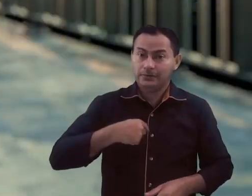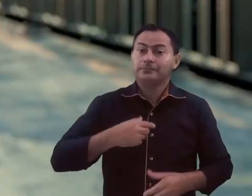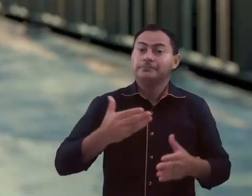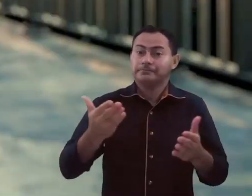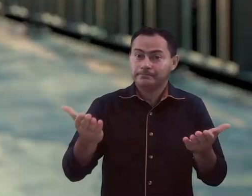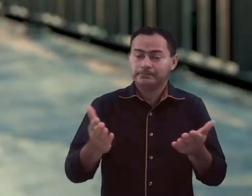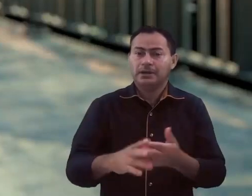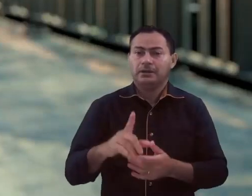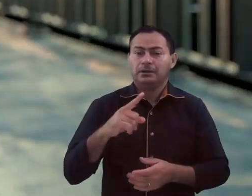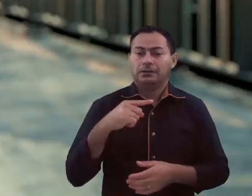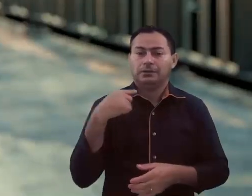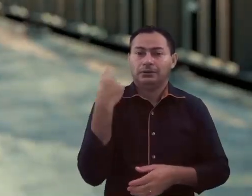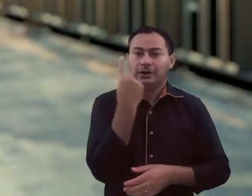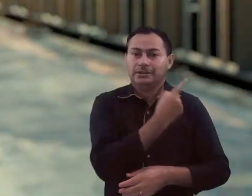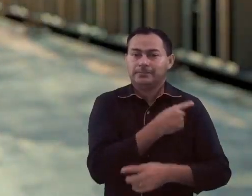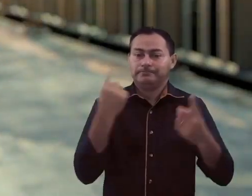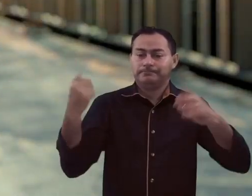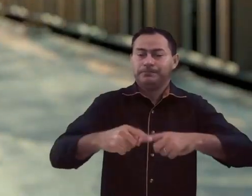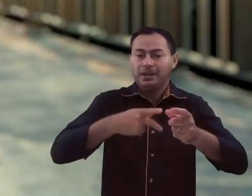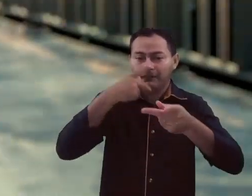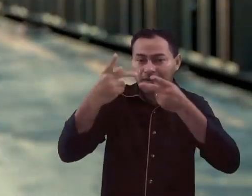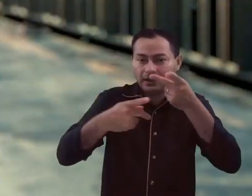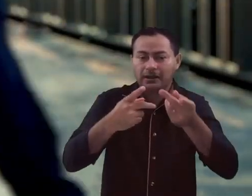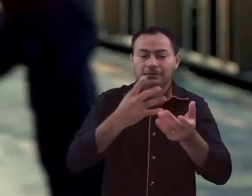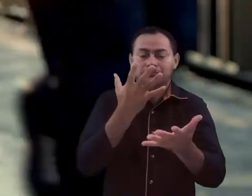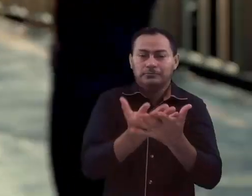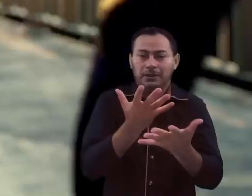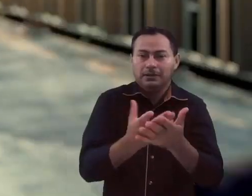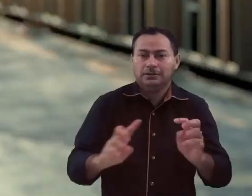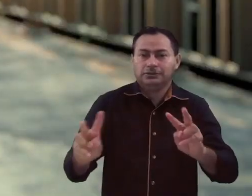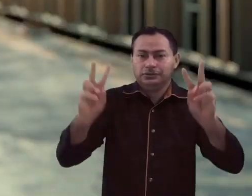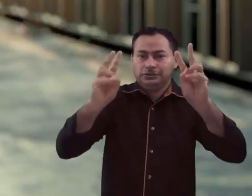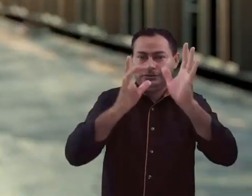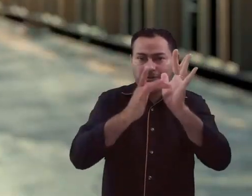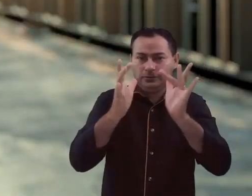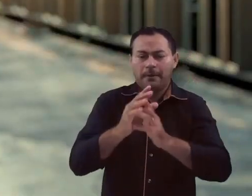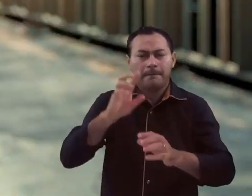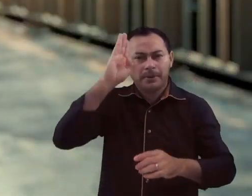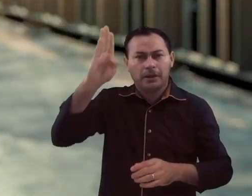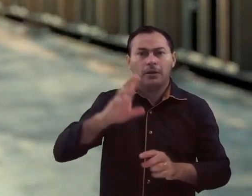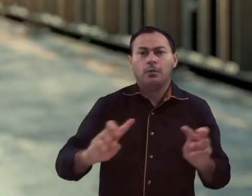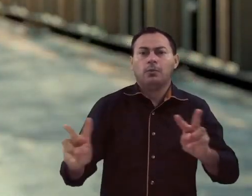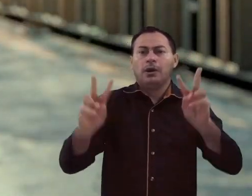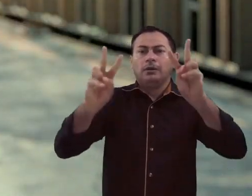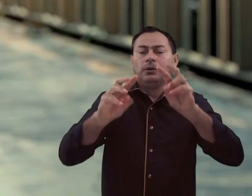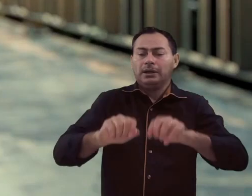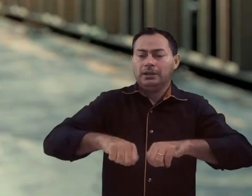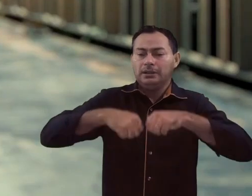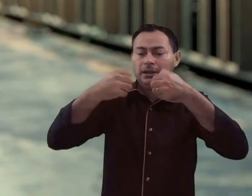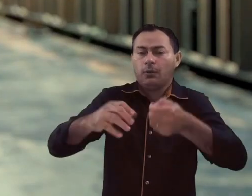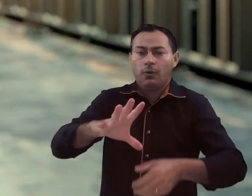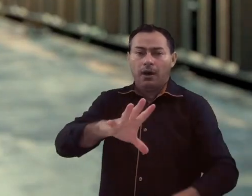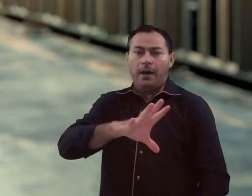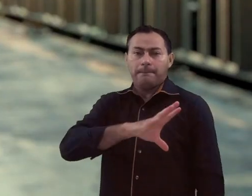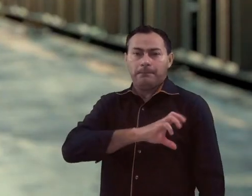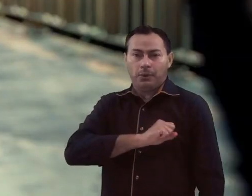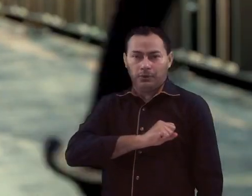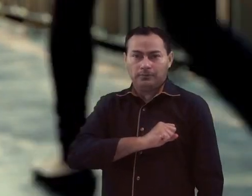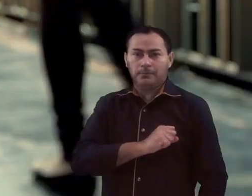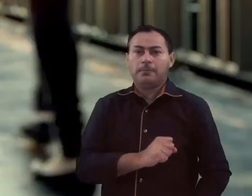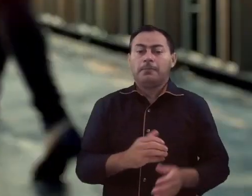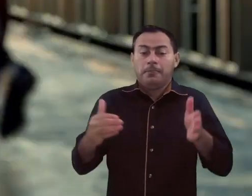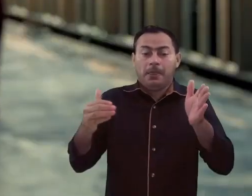eu. Para nós é um grande desafio confessar os valores de Jesus Cristo, principalmente o valor que Ele deu ao